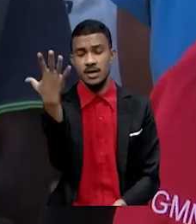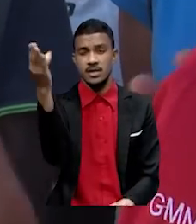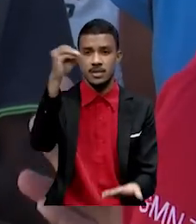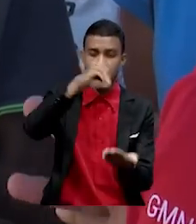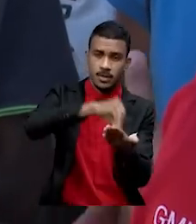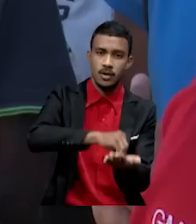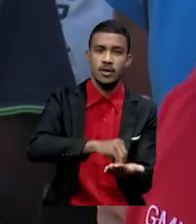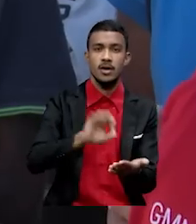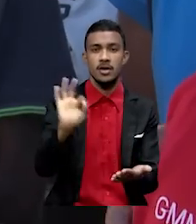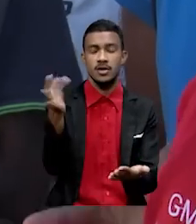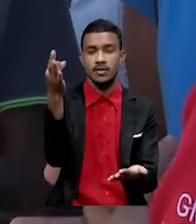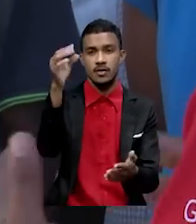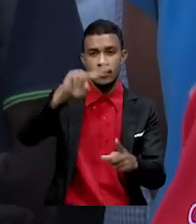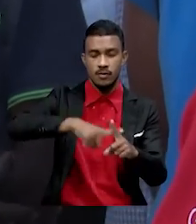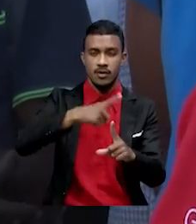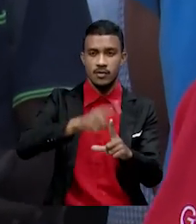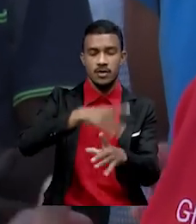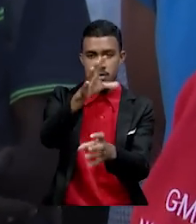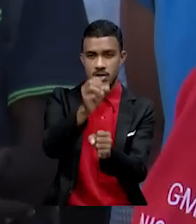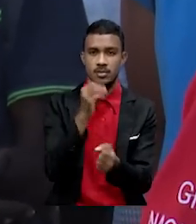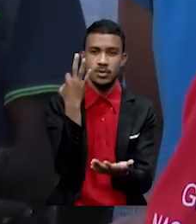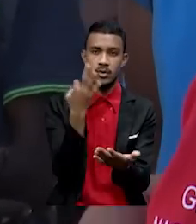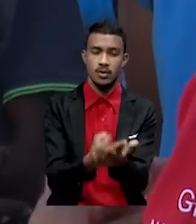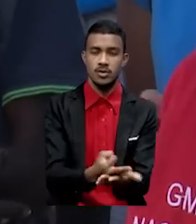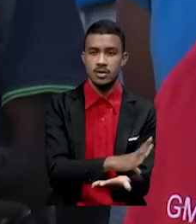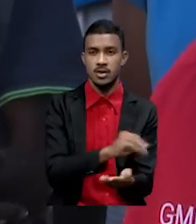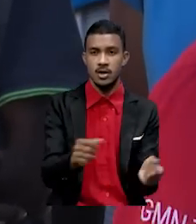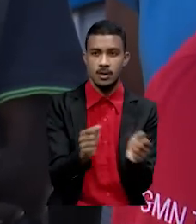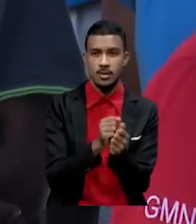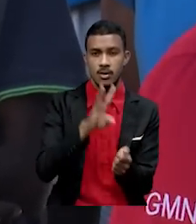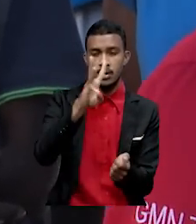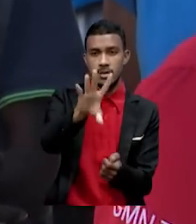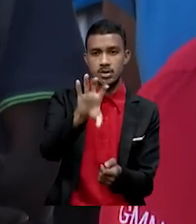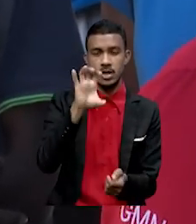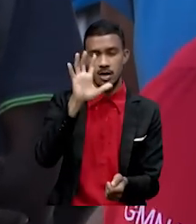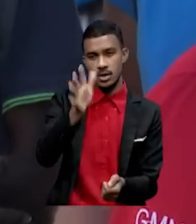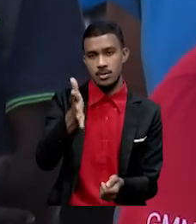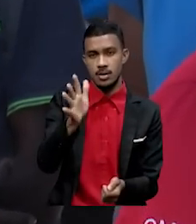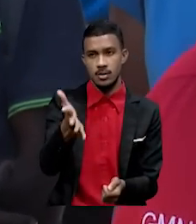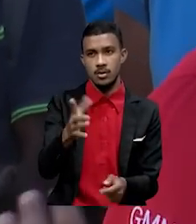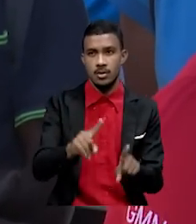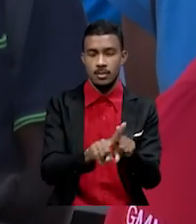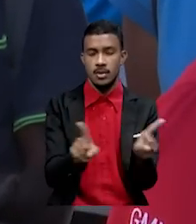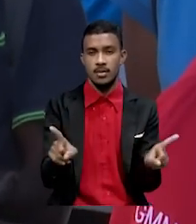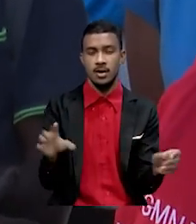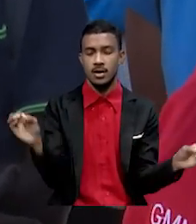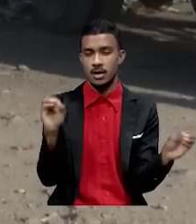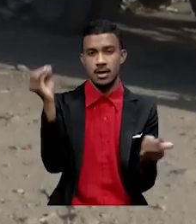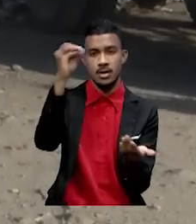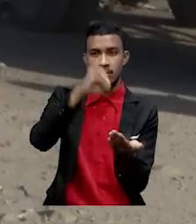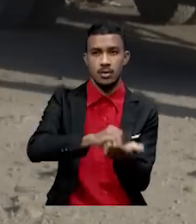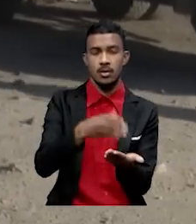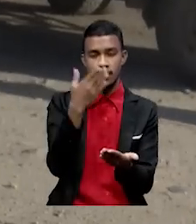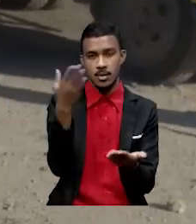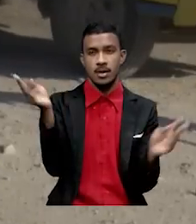cada fulan simu osan, dólar americano a tusnen lima nulu, mai be lato, pa